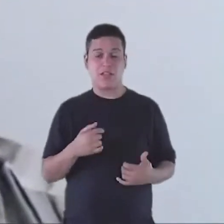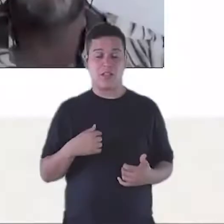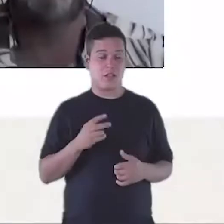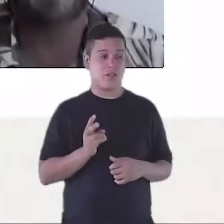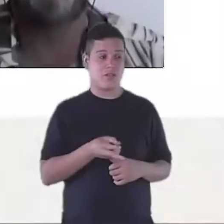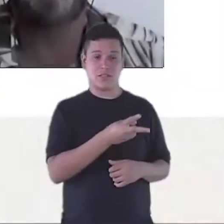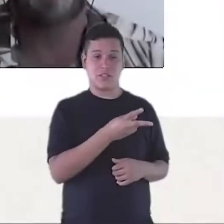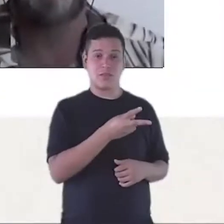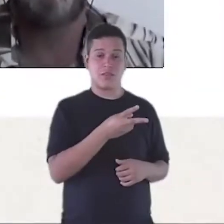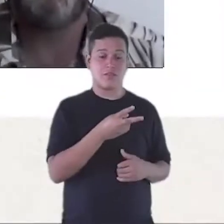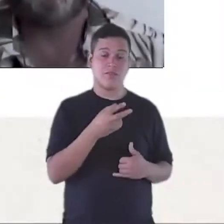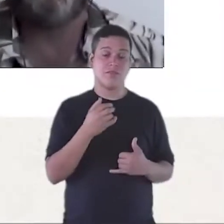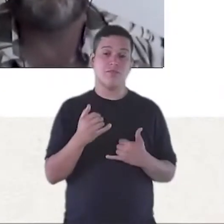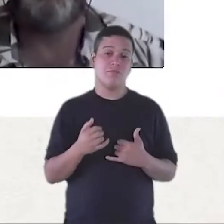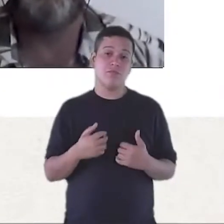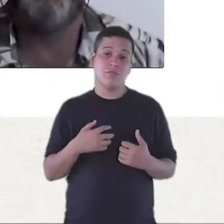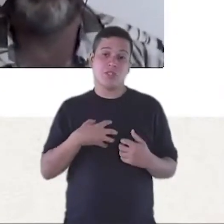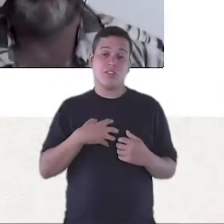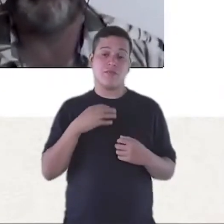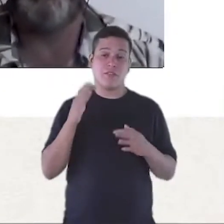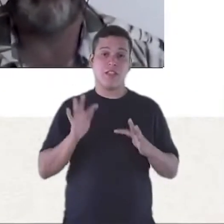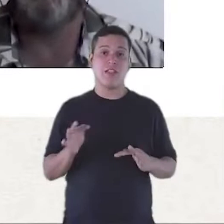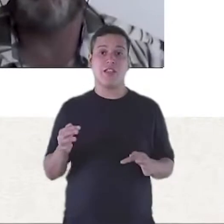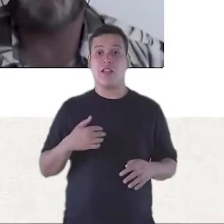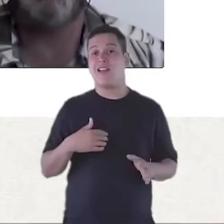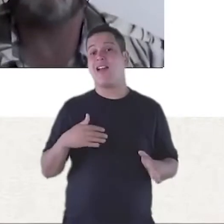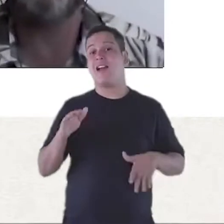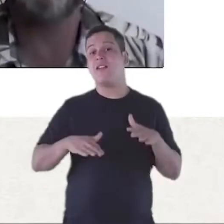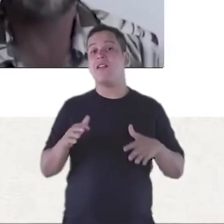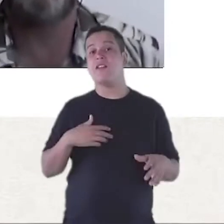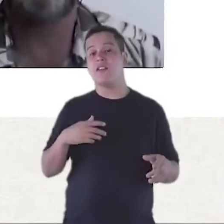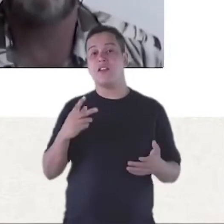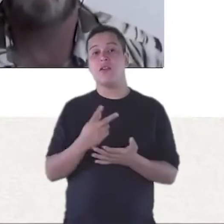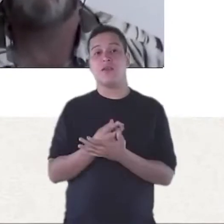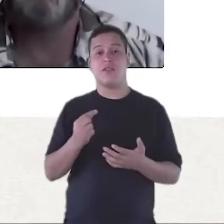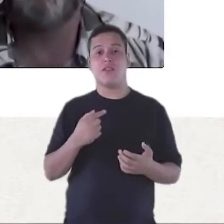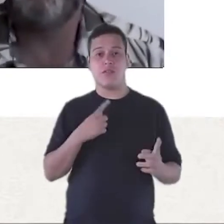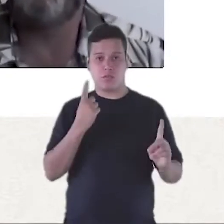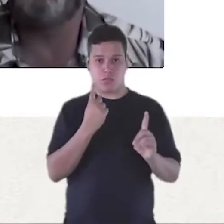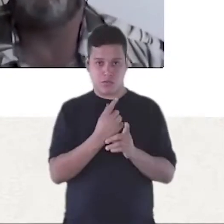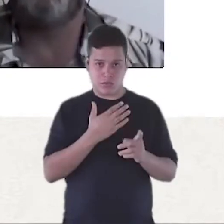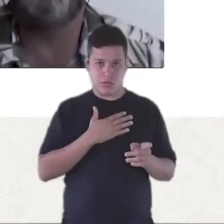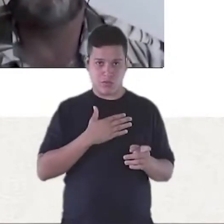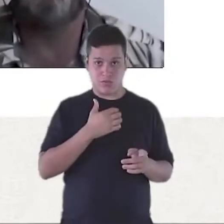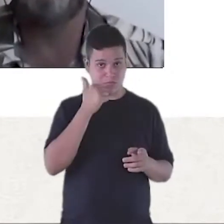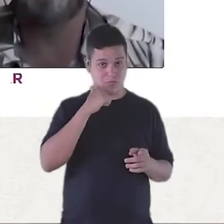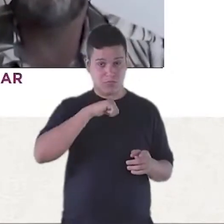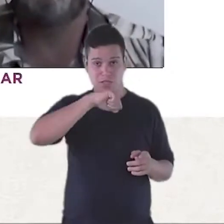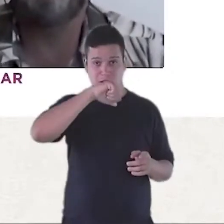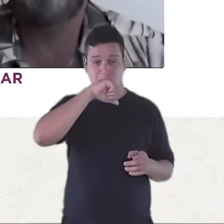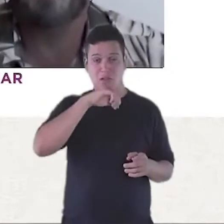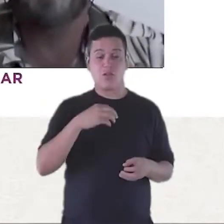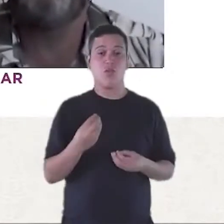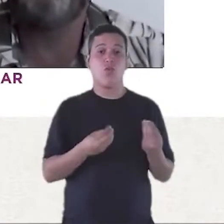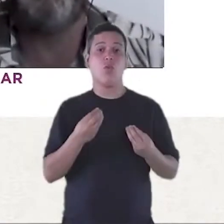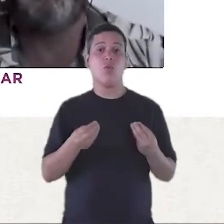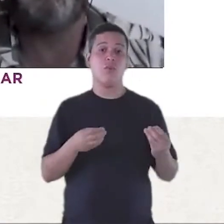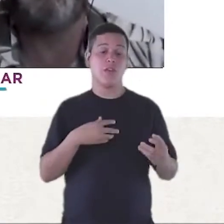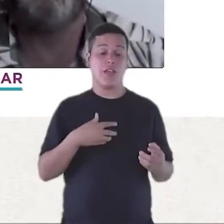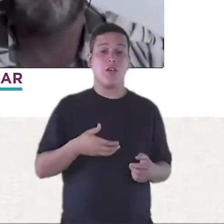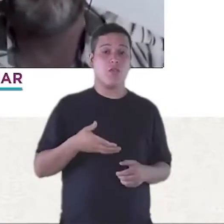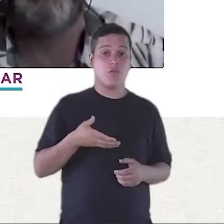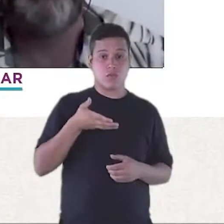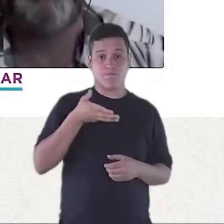para lembrar do jogo da amarelinha. Eu fui alfabetizado por pedras. Coisa Eu bonita, cumprimento ela como se